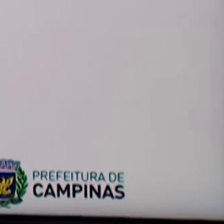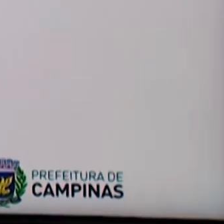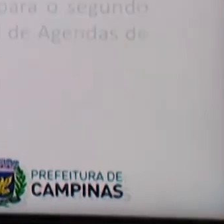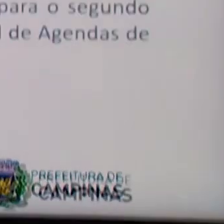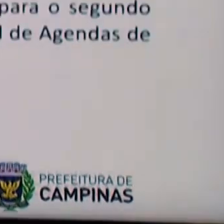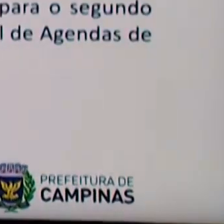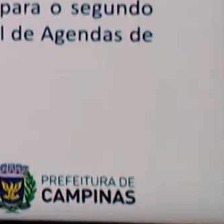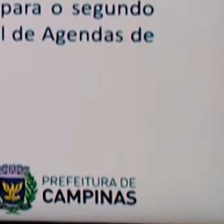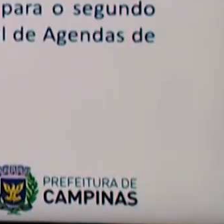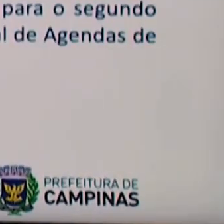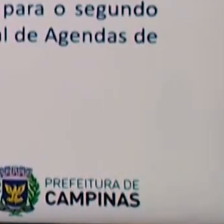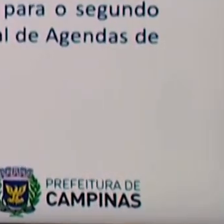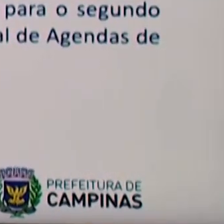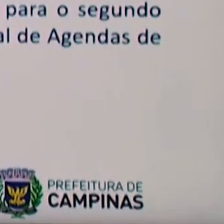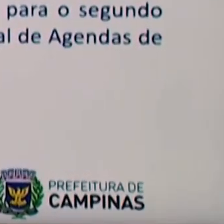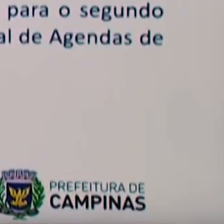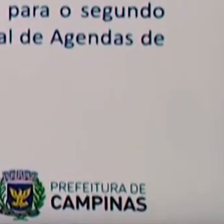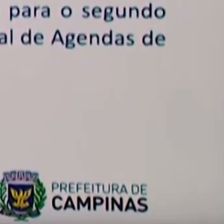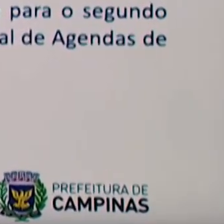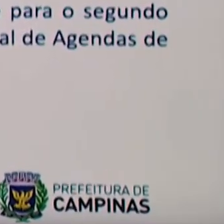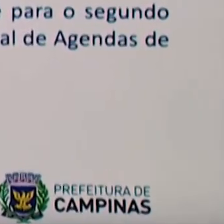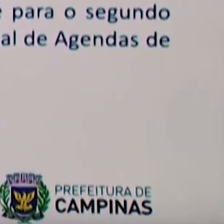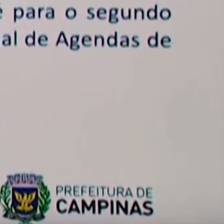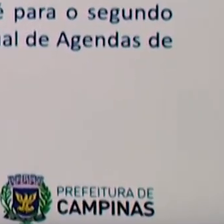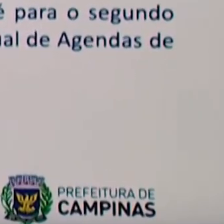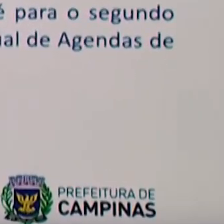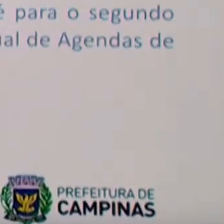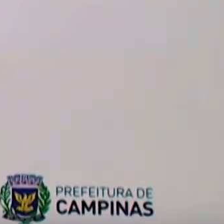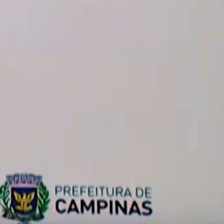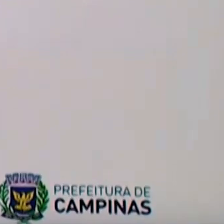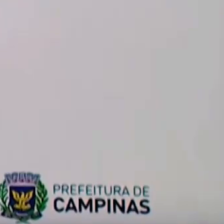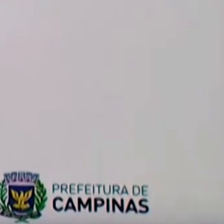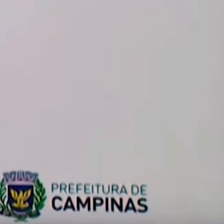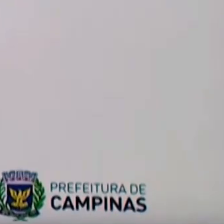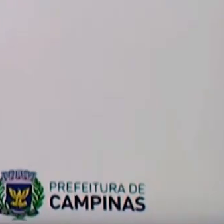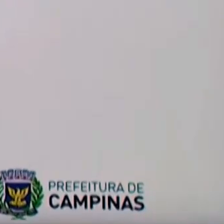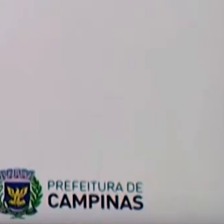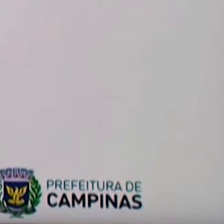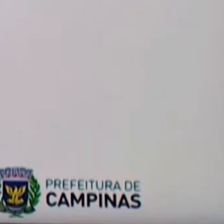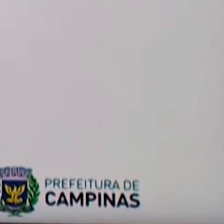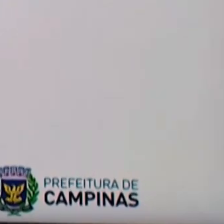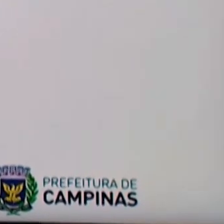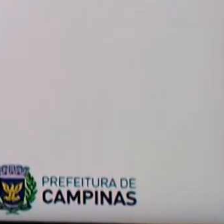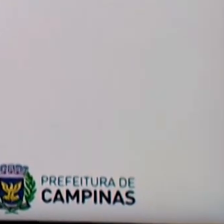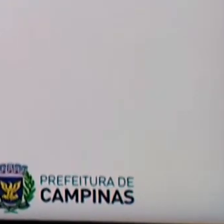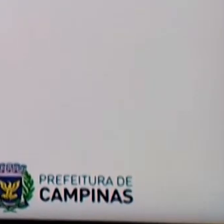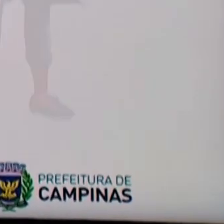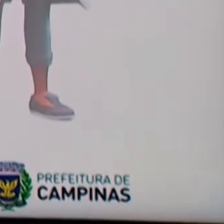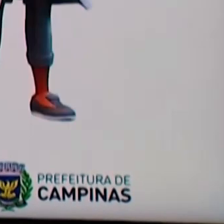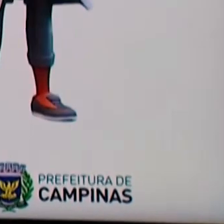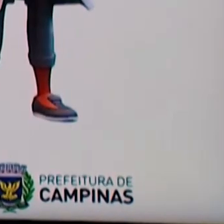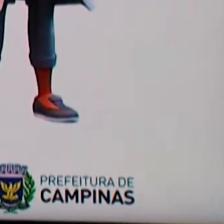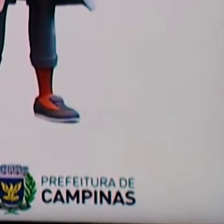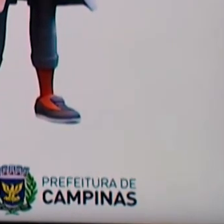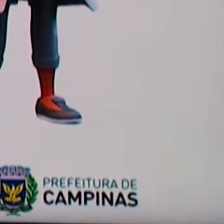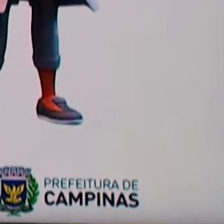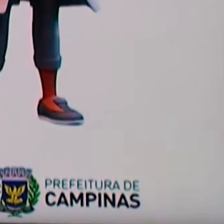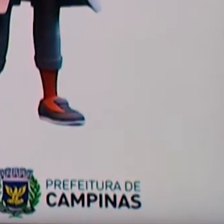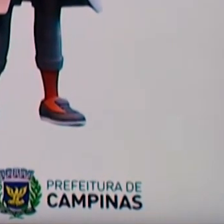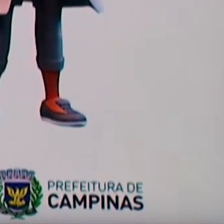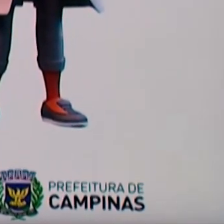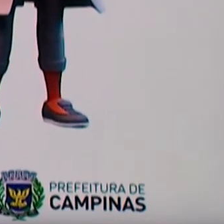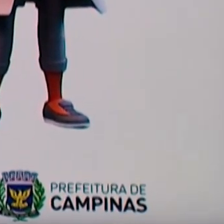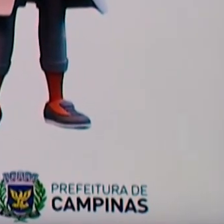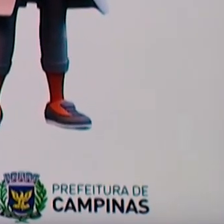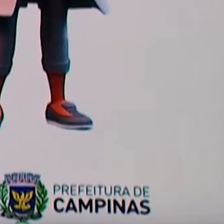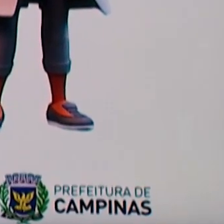dengue, vão auxiliar no monitoramento dos casos de suspeita da doença e possíveis encaminhamentos, além de